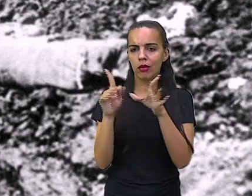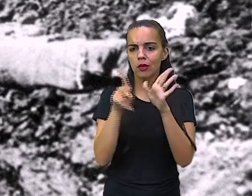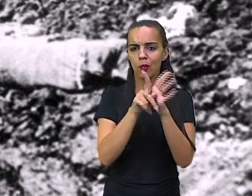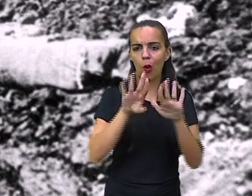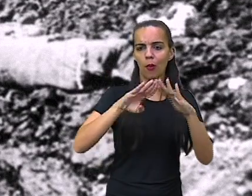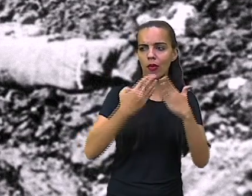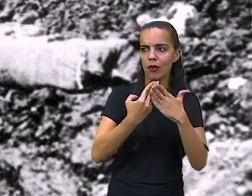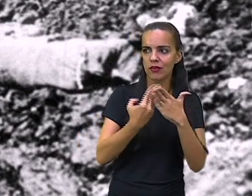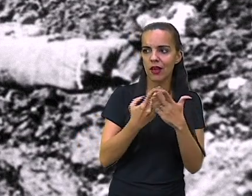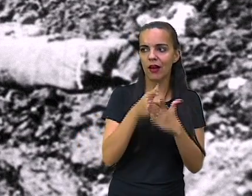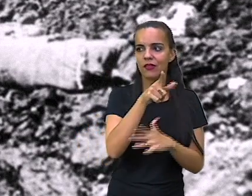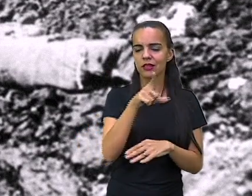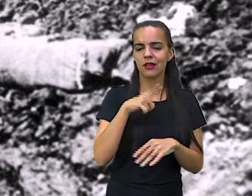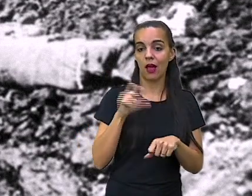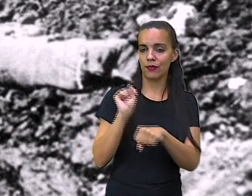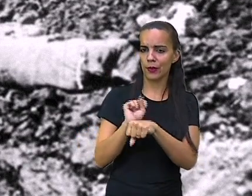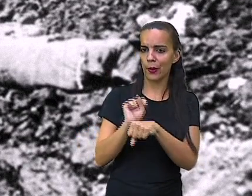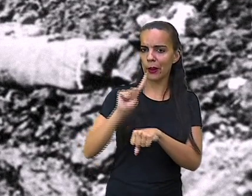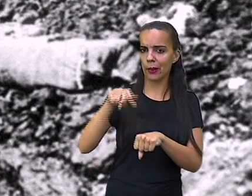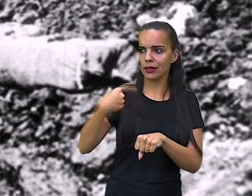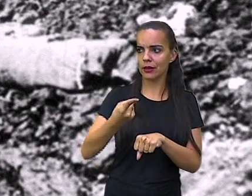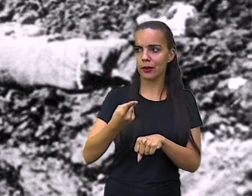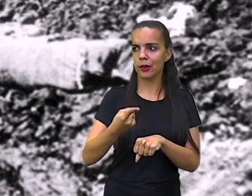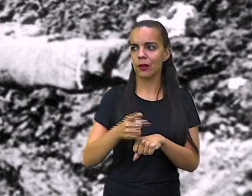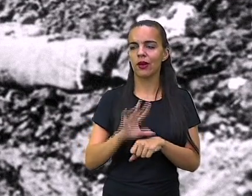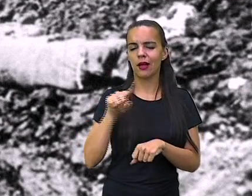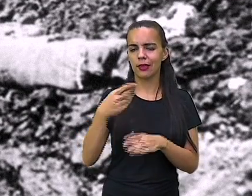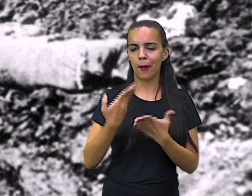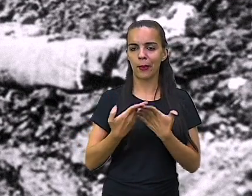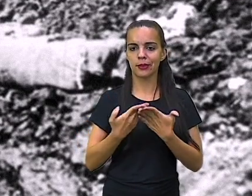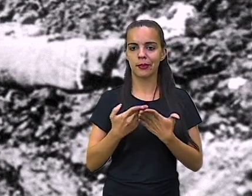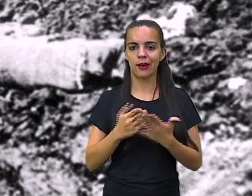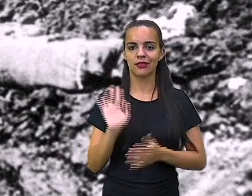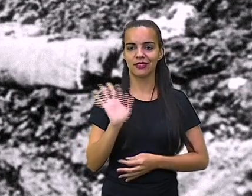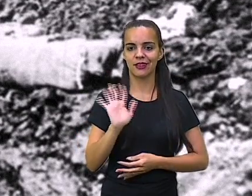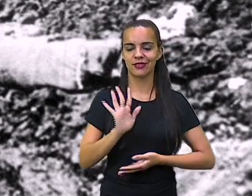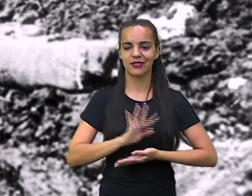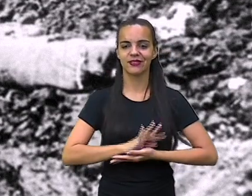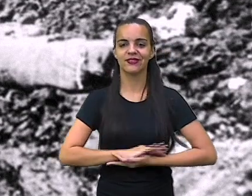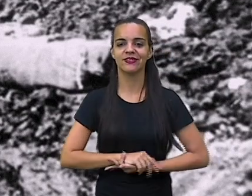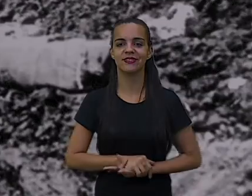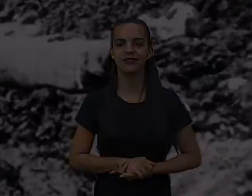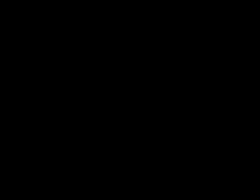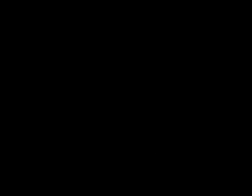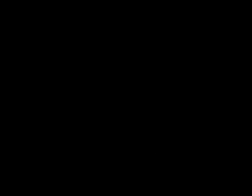plataforma. Aguardo vocês lá e na nossa próxima aula aqui também. Um abraço.